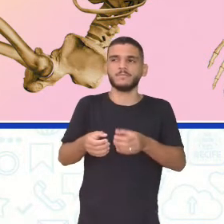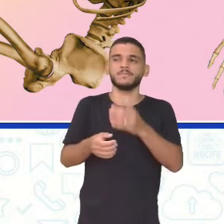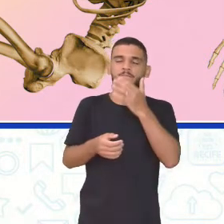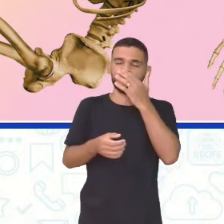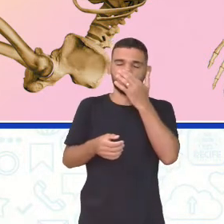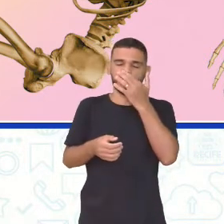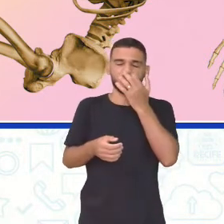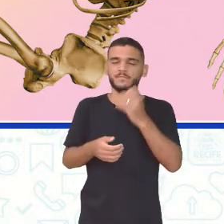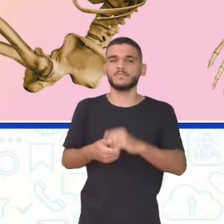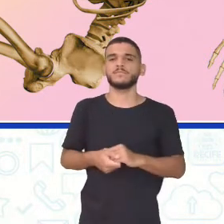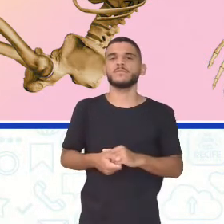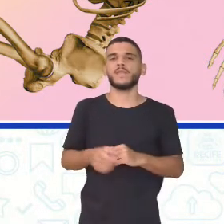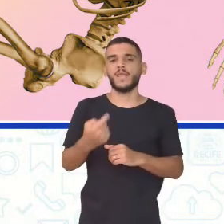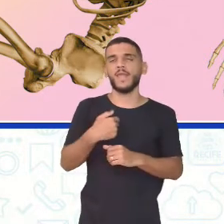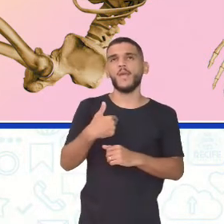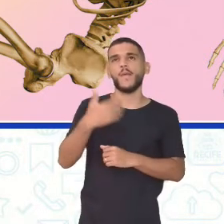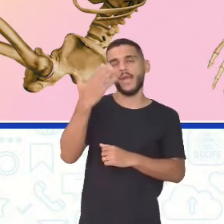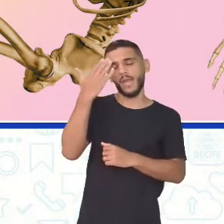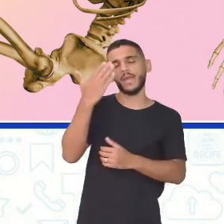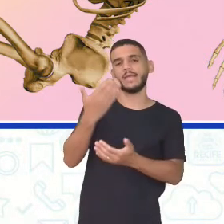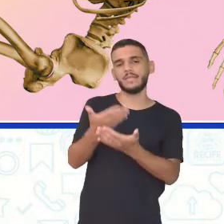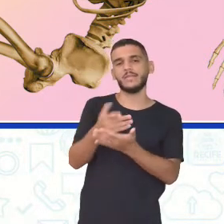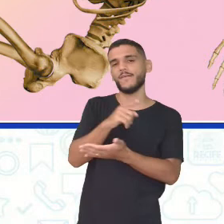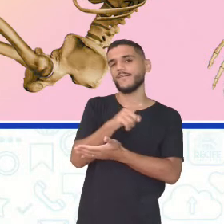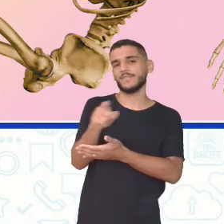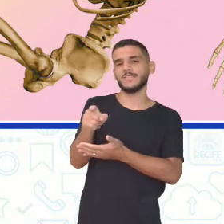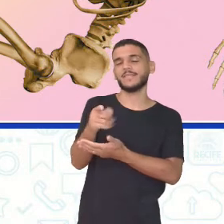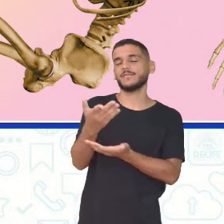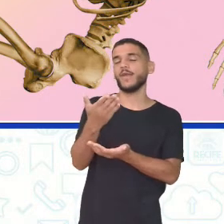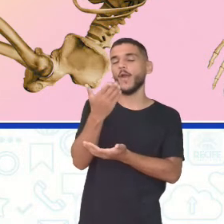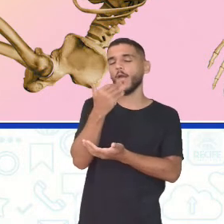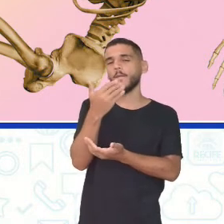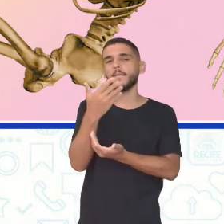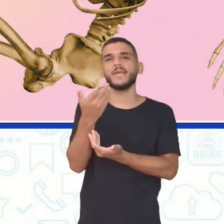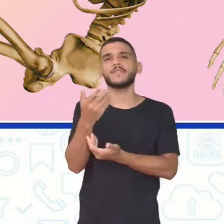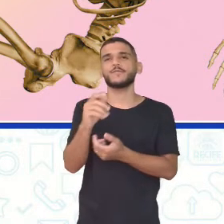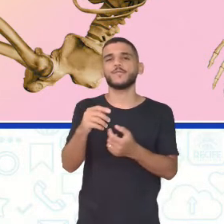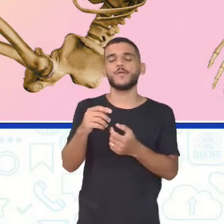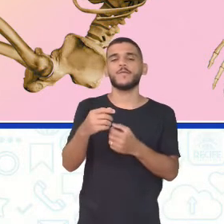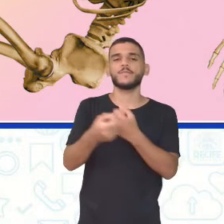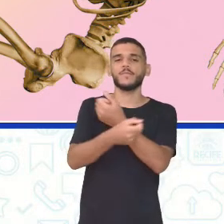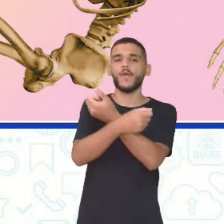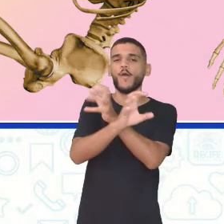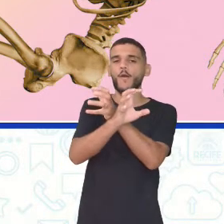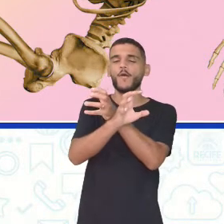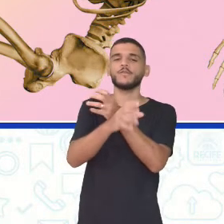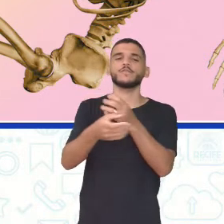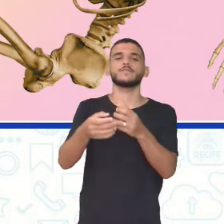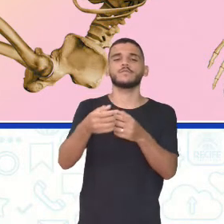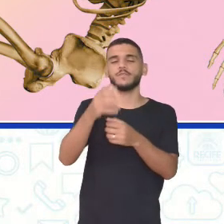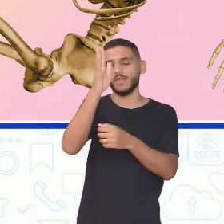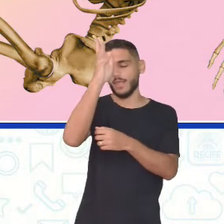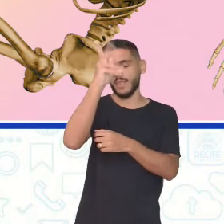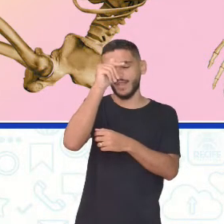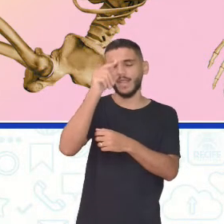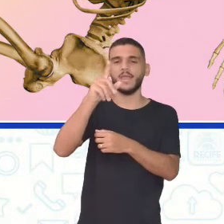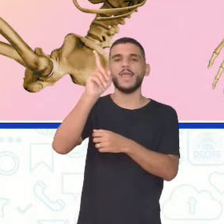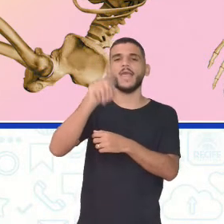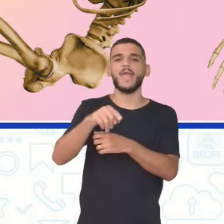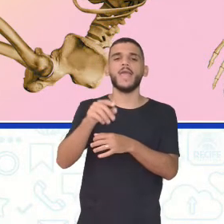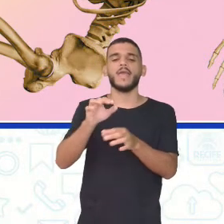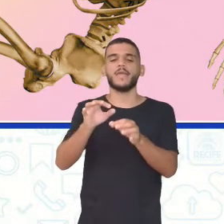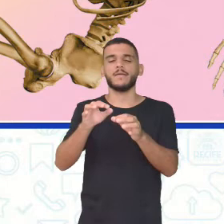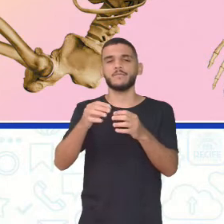já morderam, né? Quando estavam comendo aí um ossinho de galinha, vocês viram que alguma parte era mais macia, então mais